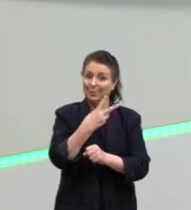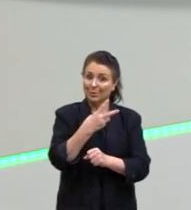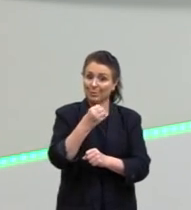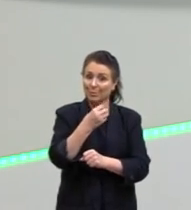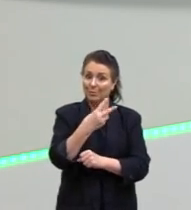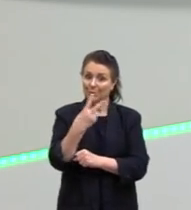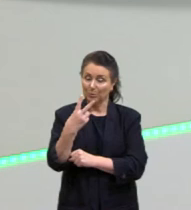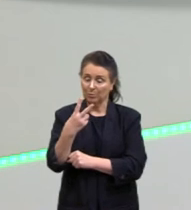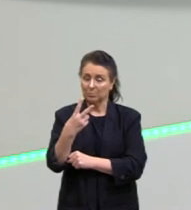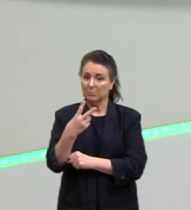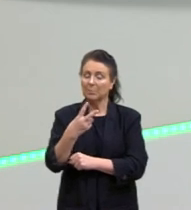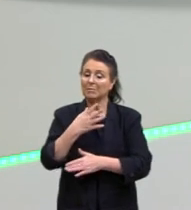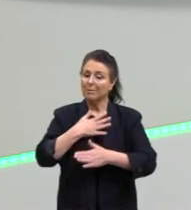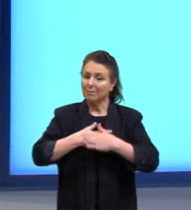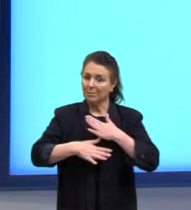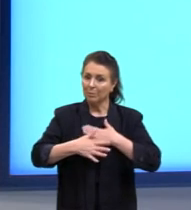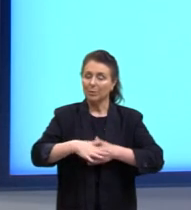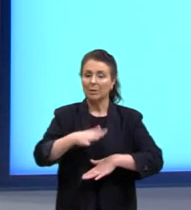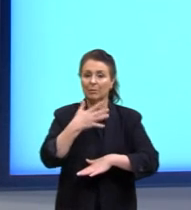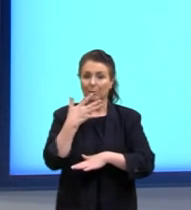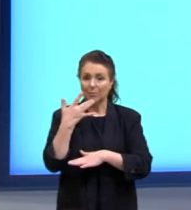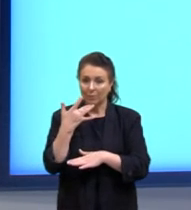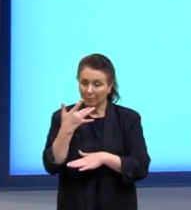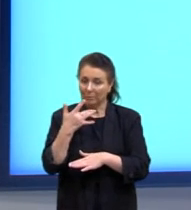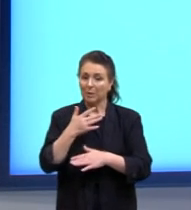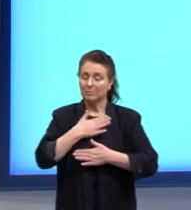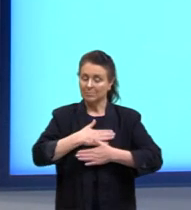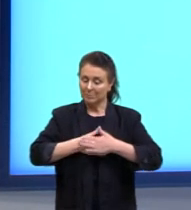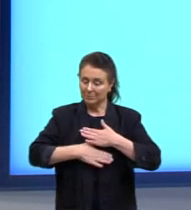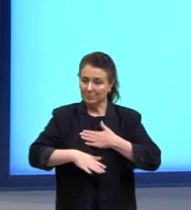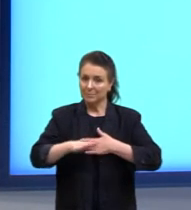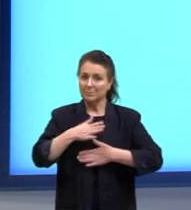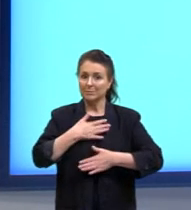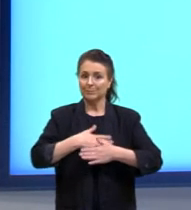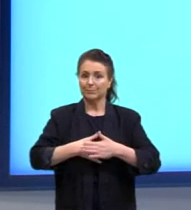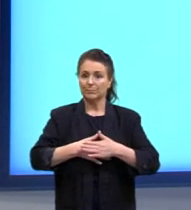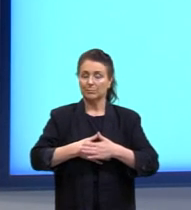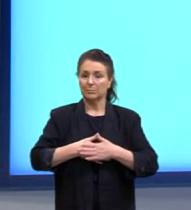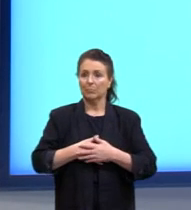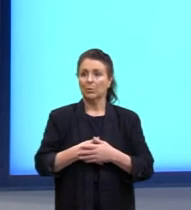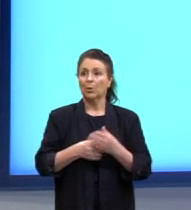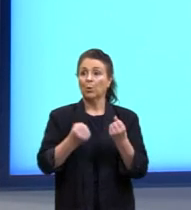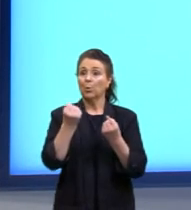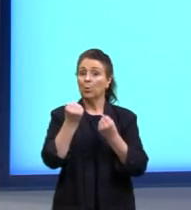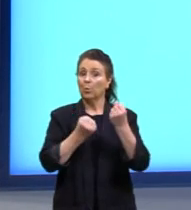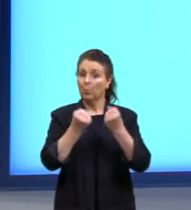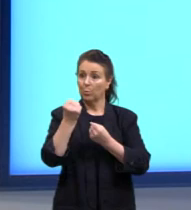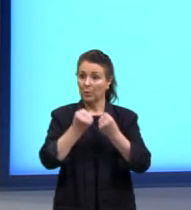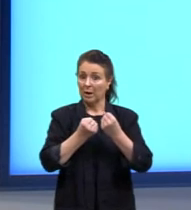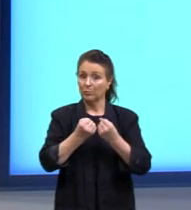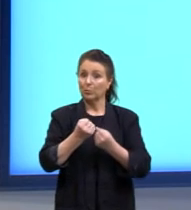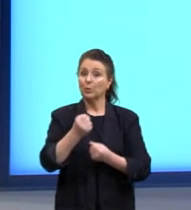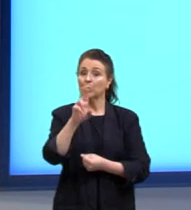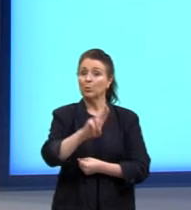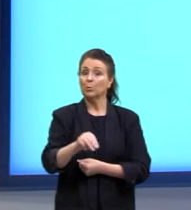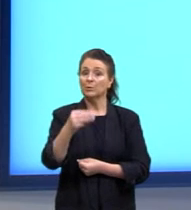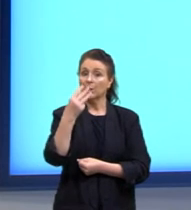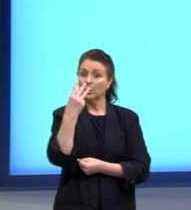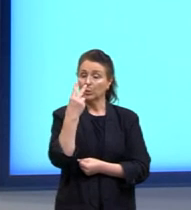questão bem tranquilinha então e ela diz o seguinte o rendimento de um carro bicombustível